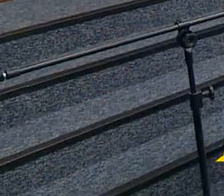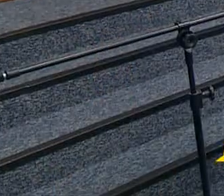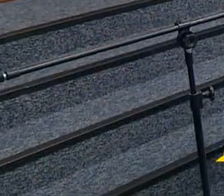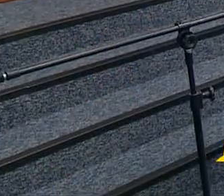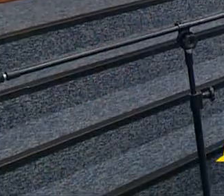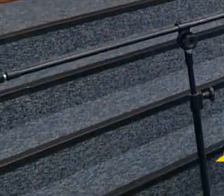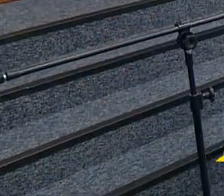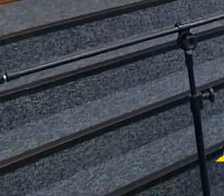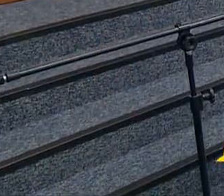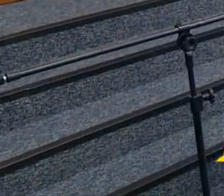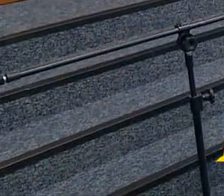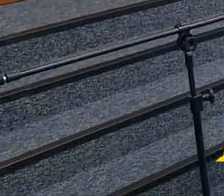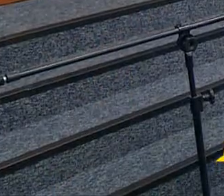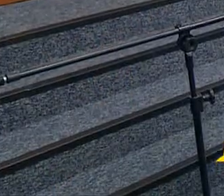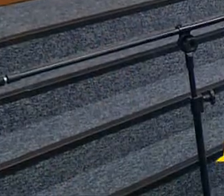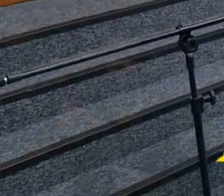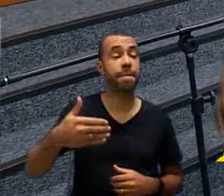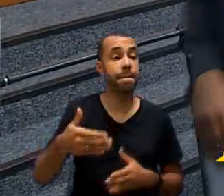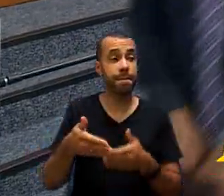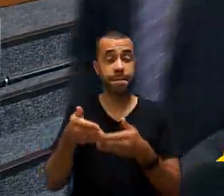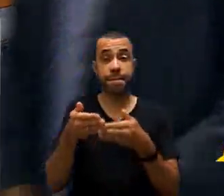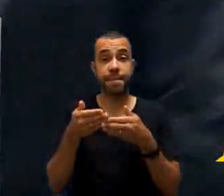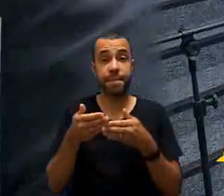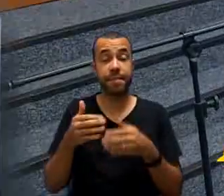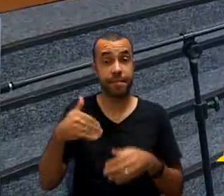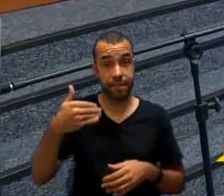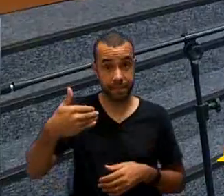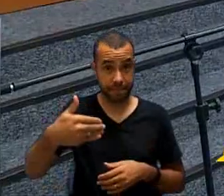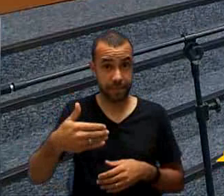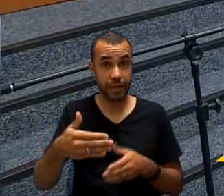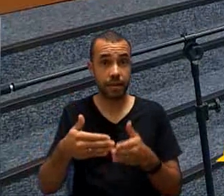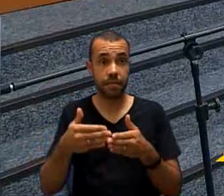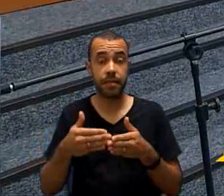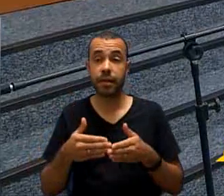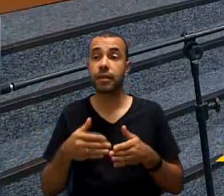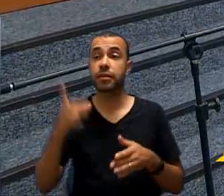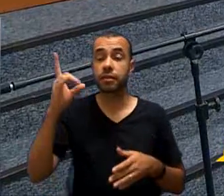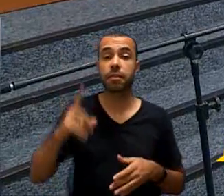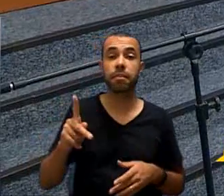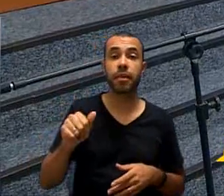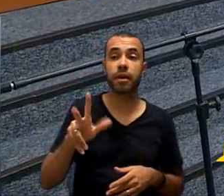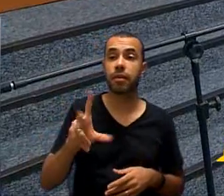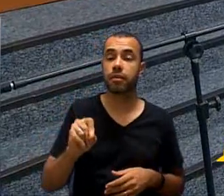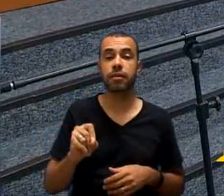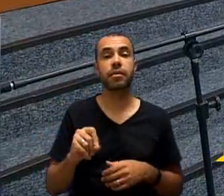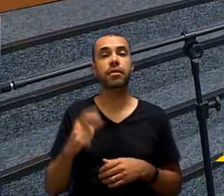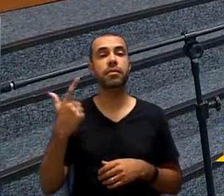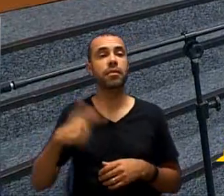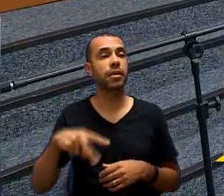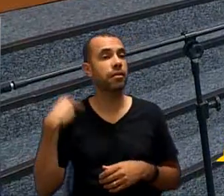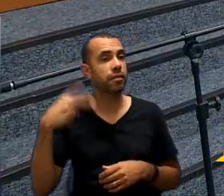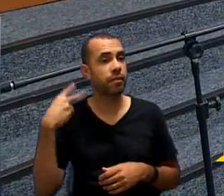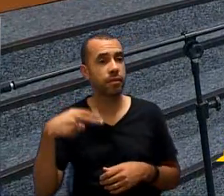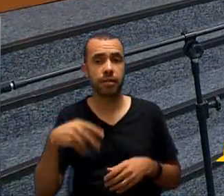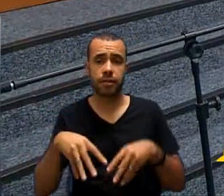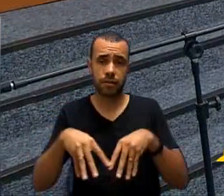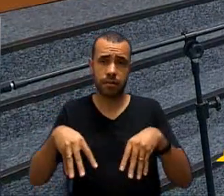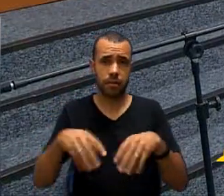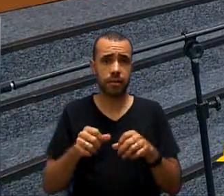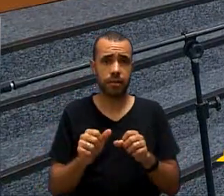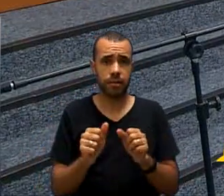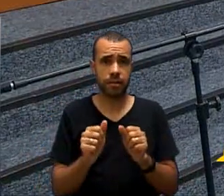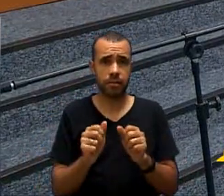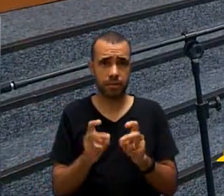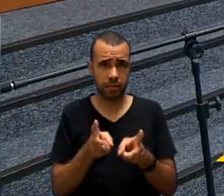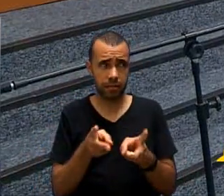Na continuidade, nós vamos pedir que o diretor Paulo permaneça aqui à frente, também os vereadores permaneçam aqui,